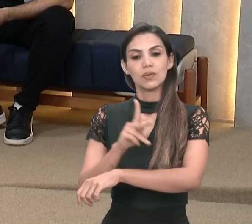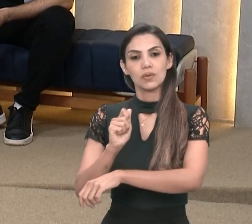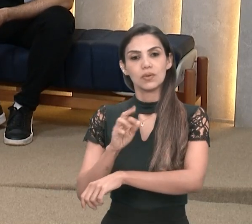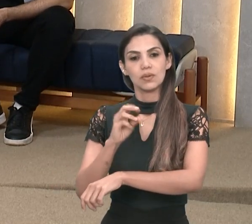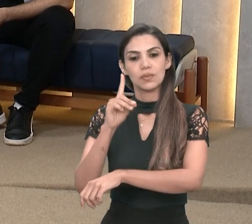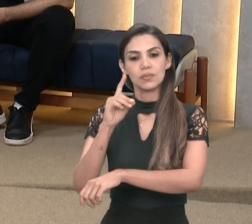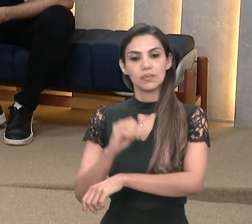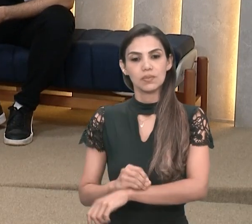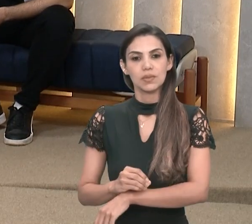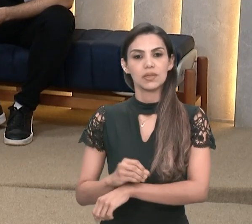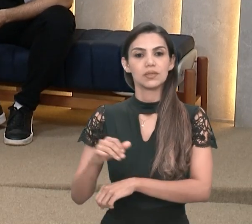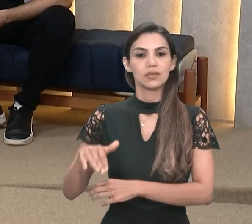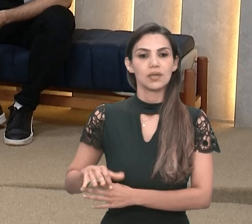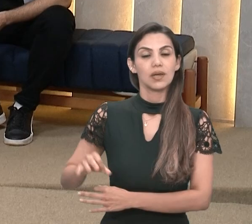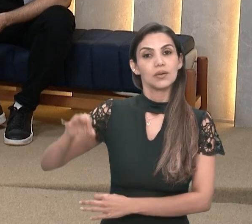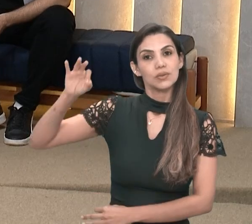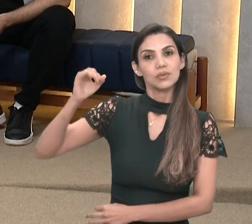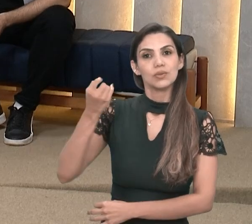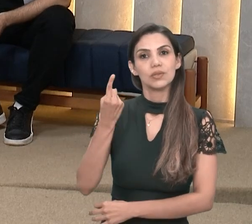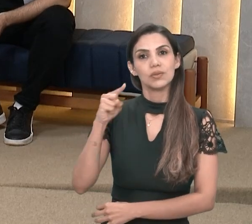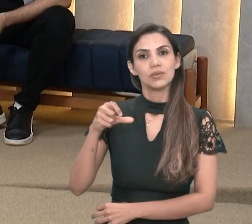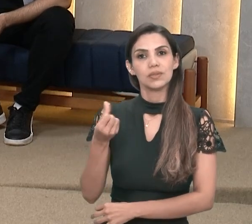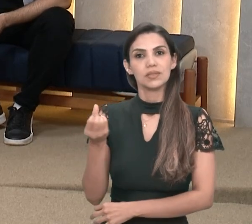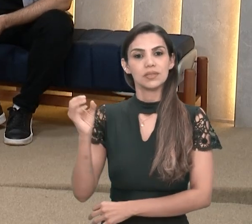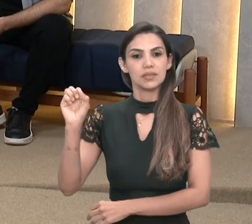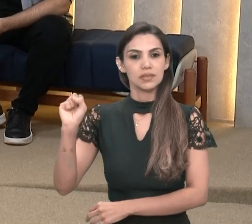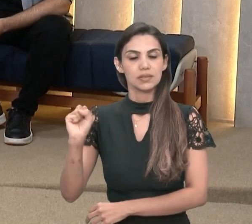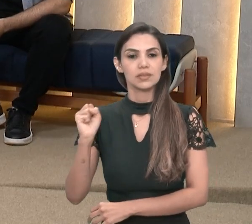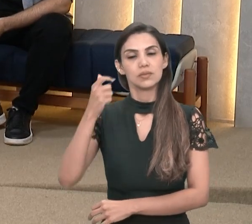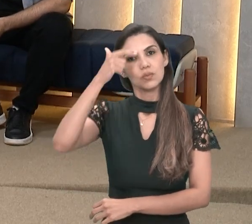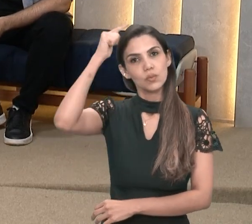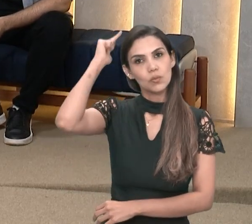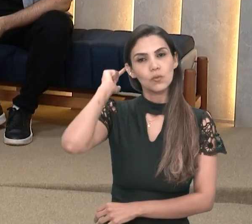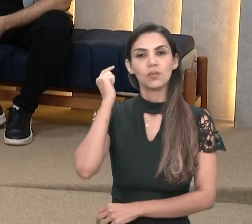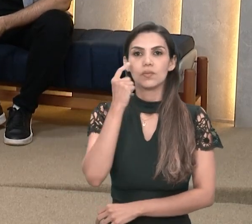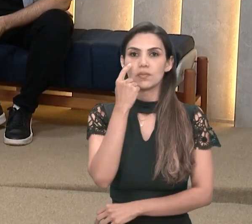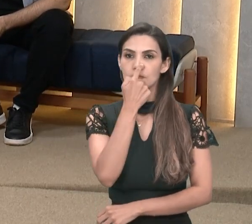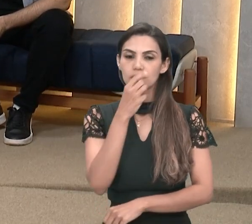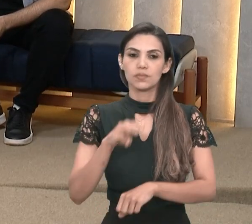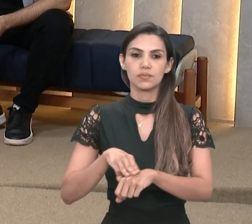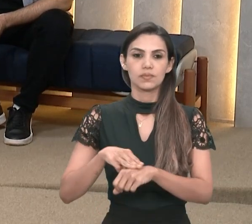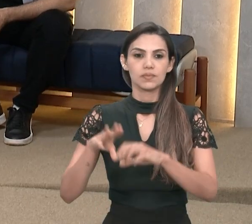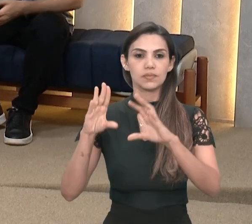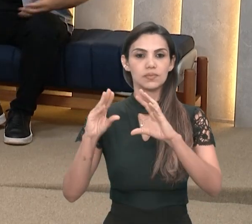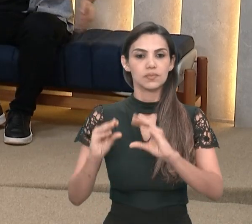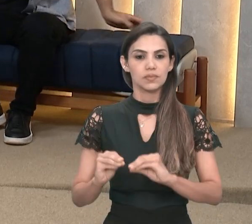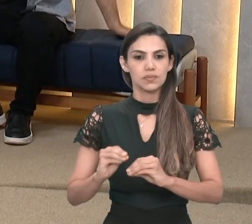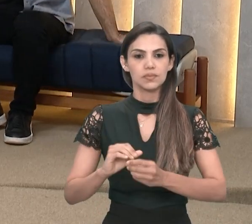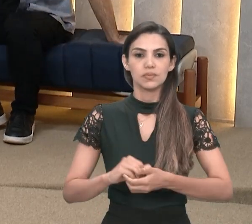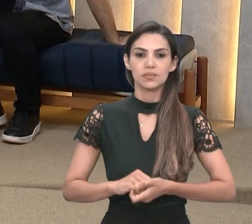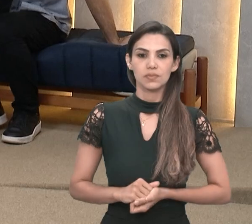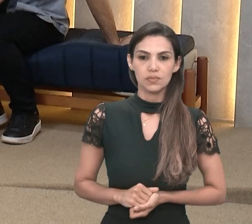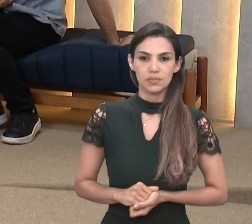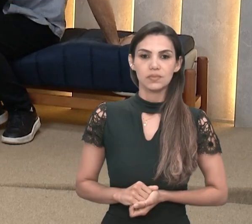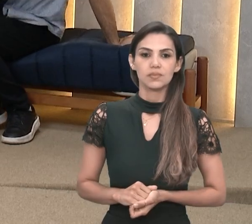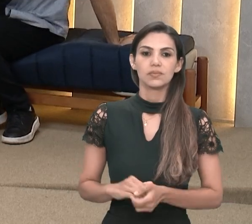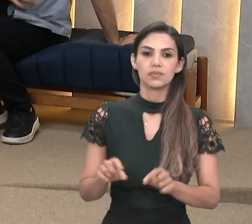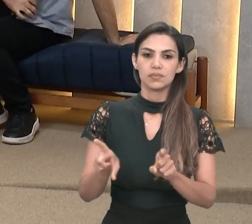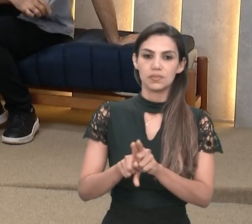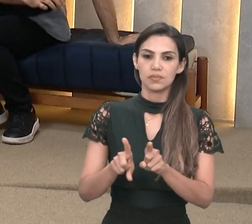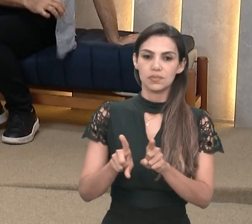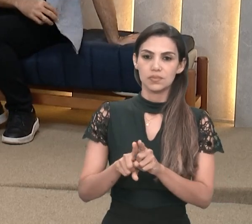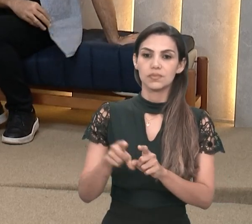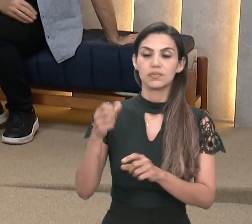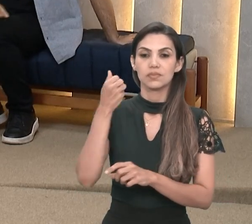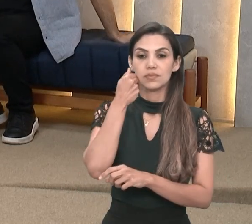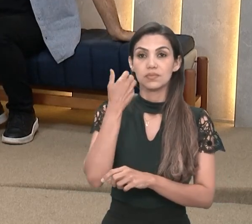tem 1,68 m de altura, calvo, os olhos castanhos, escuros e ele também se caracteriza,